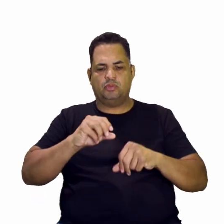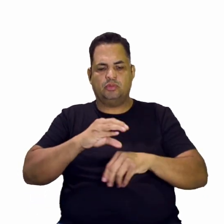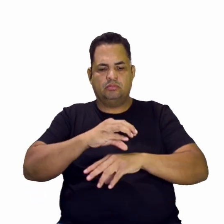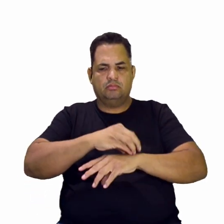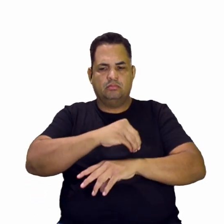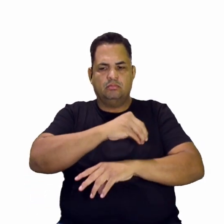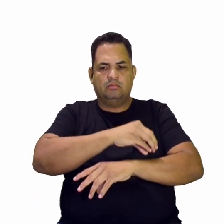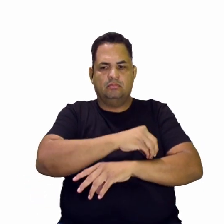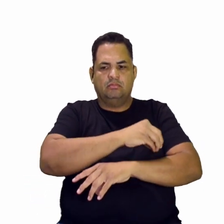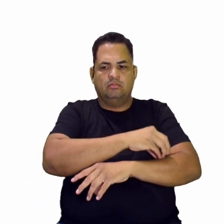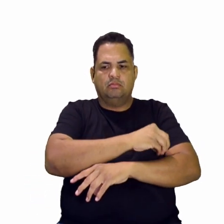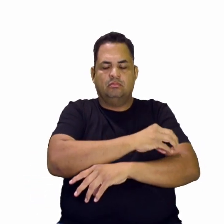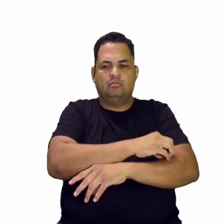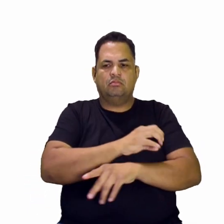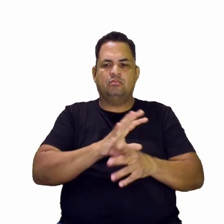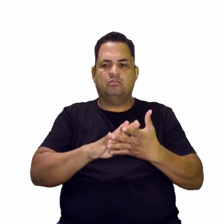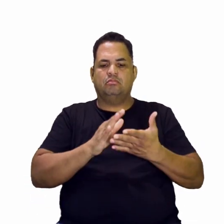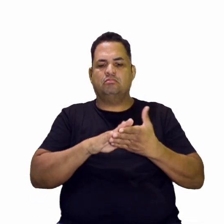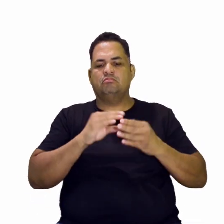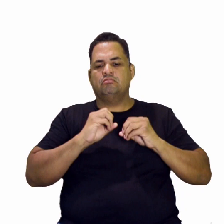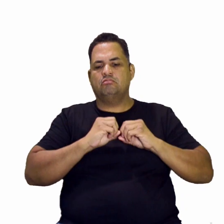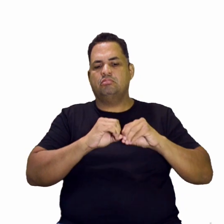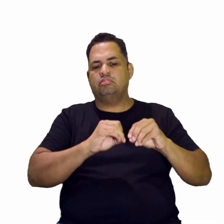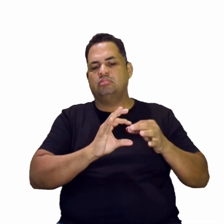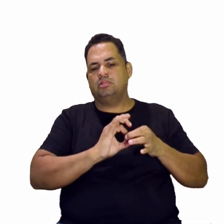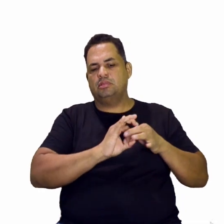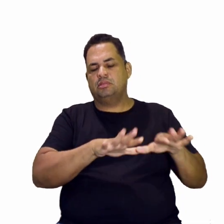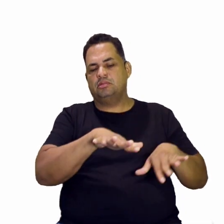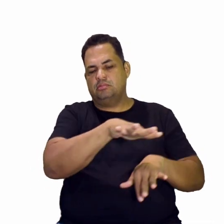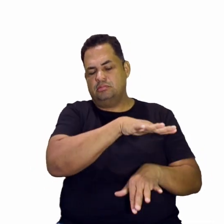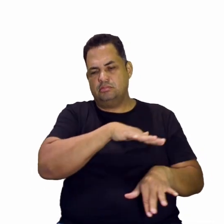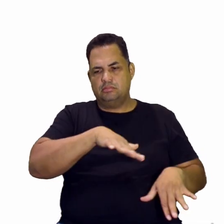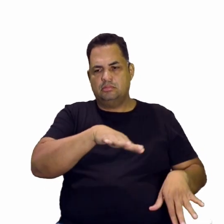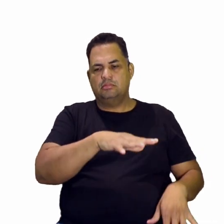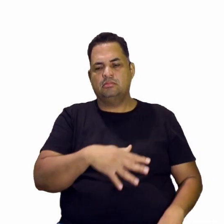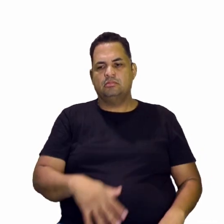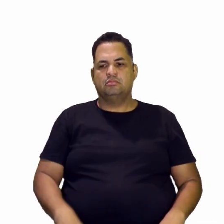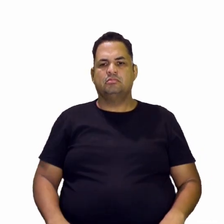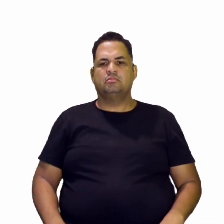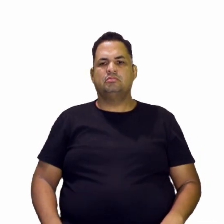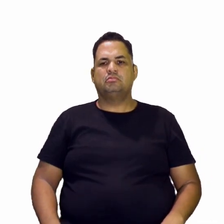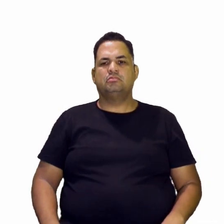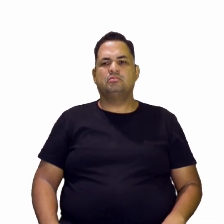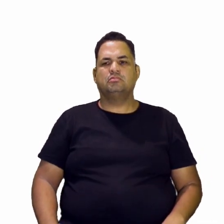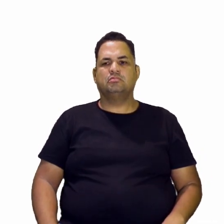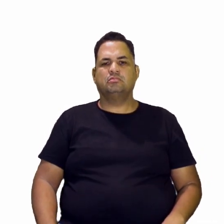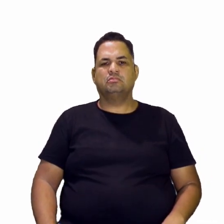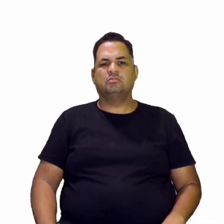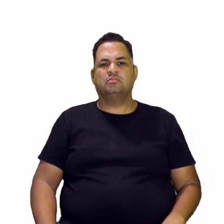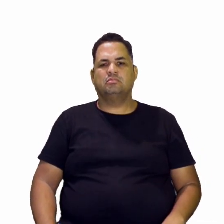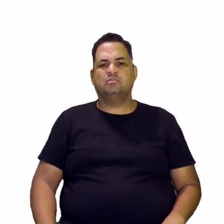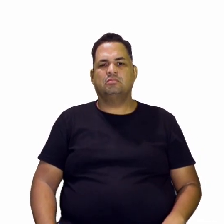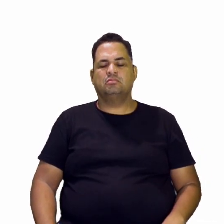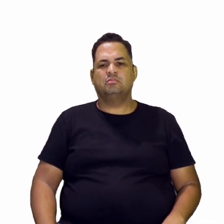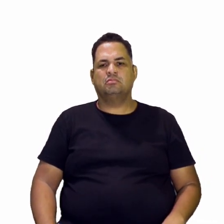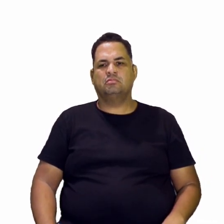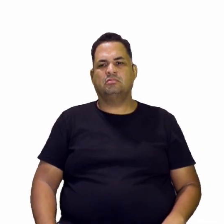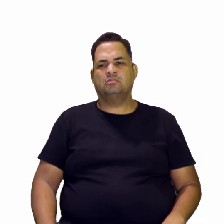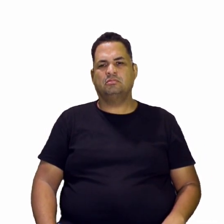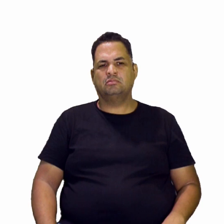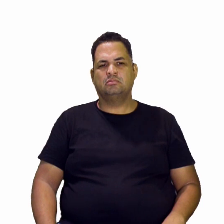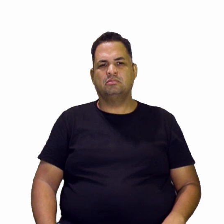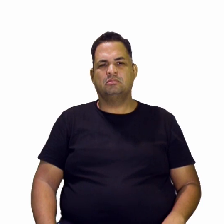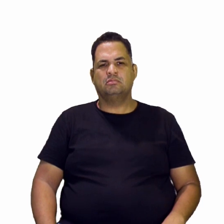aquela cobertura todinha também, deixa aquela pele, né? Mas não é um exoesqueleto não, tá? Vamos